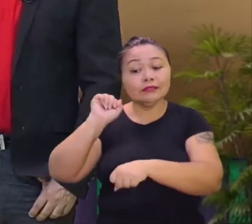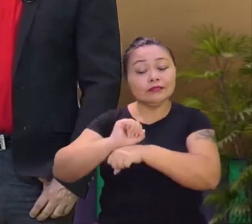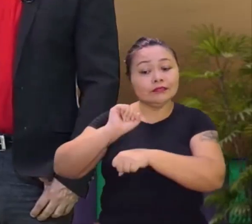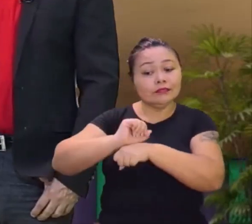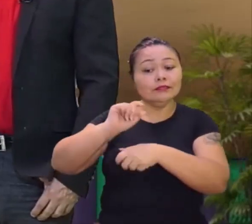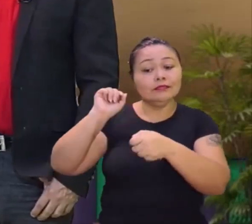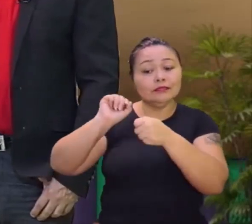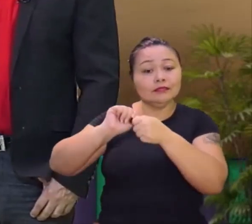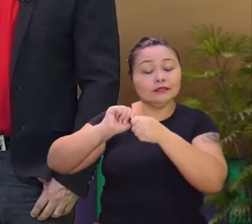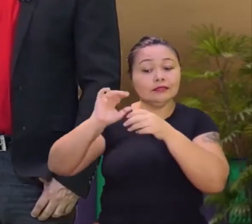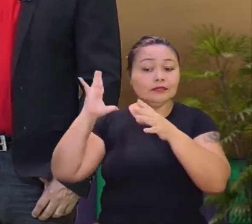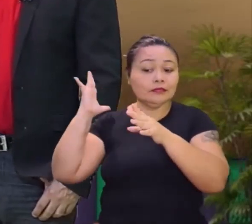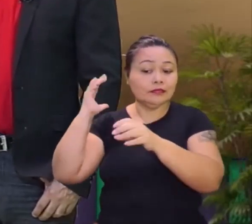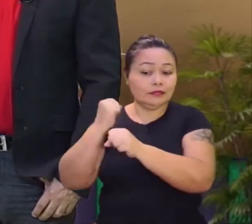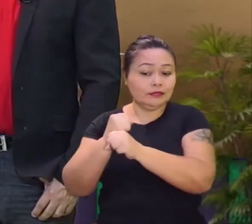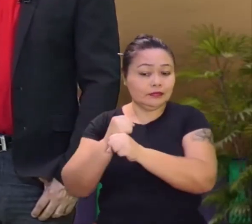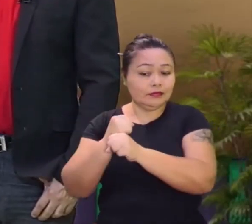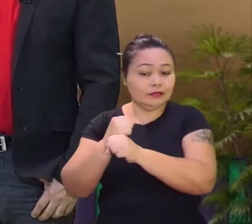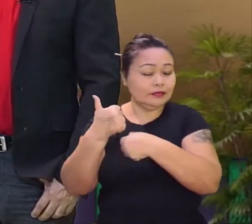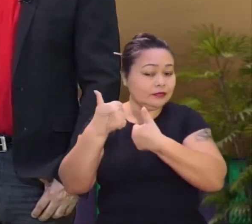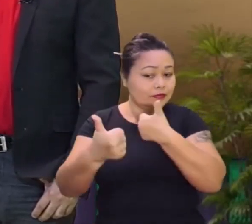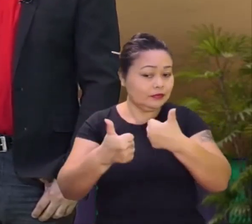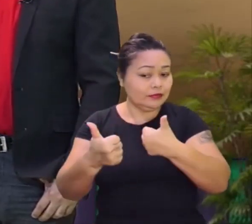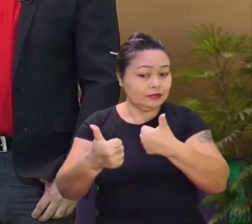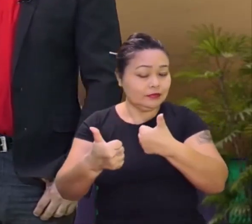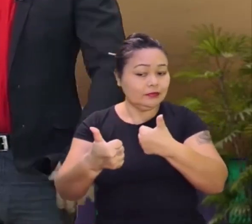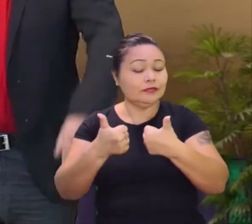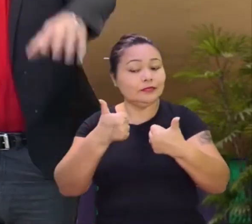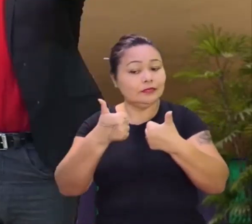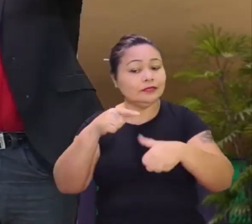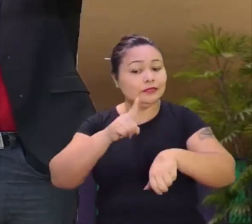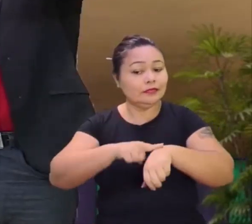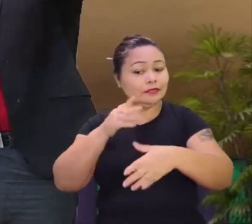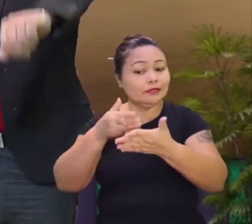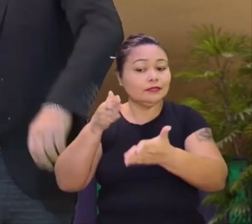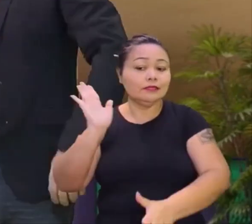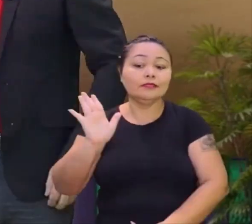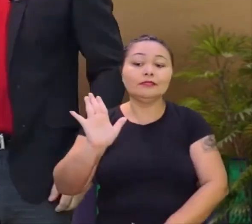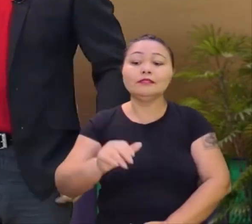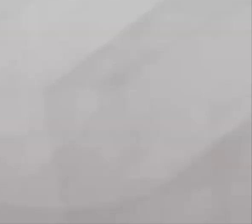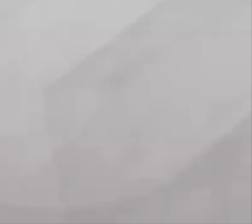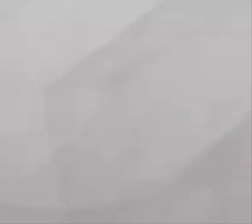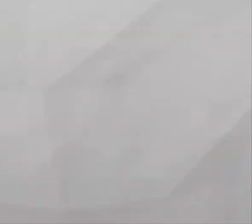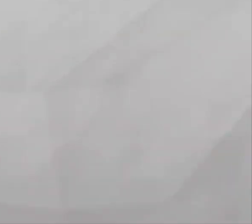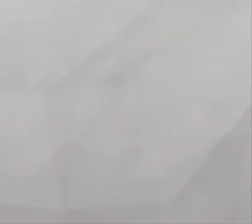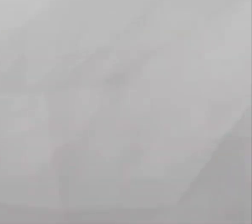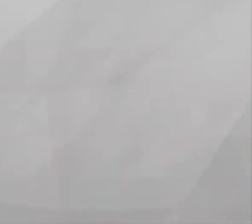volta aí para fazer a nossa revisão. Beleza? Valeu, até daqui a pouco. Tchau. Tchau.